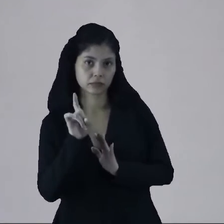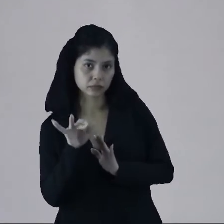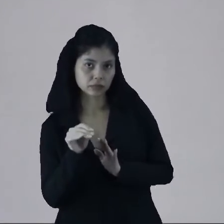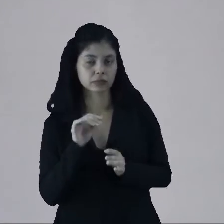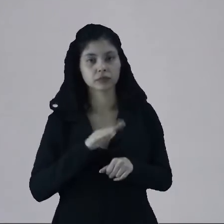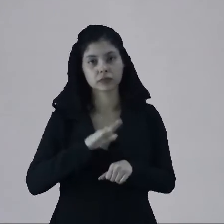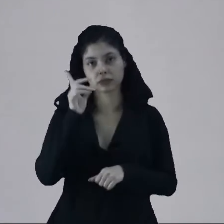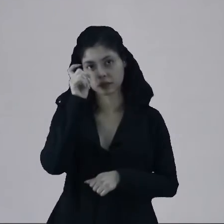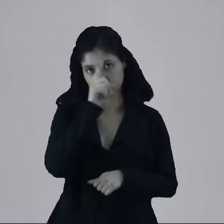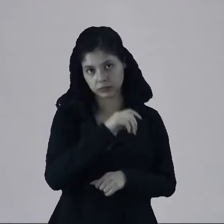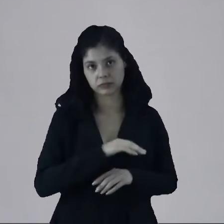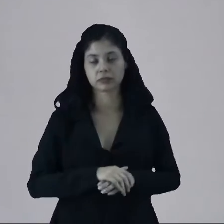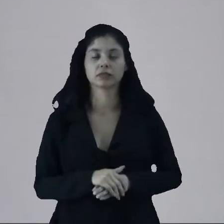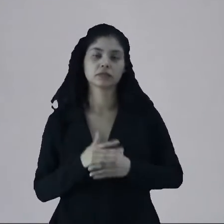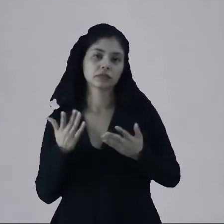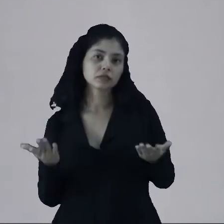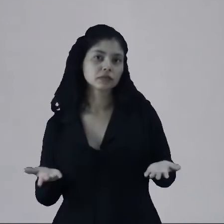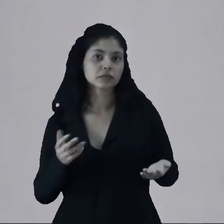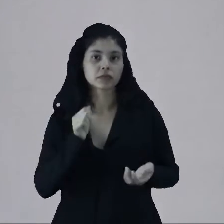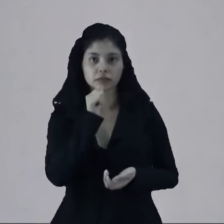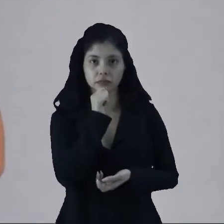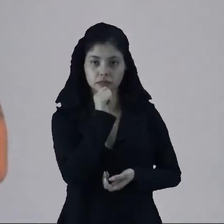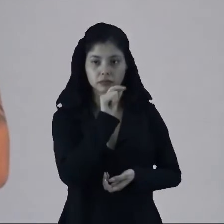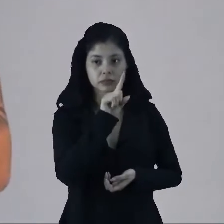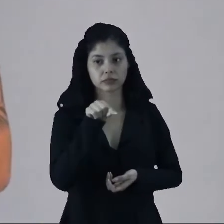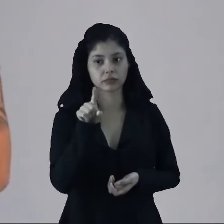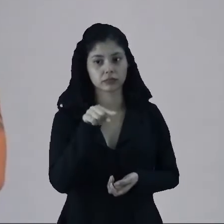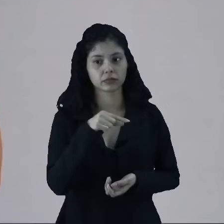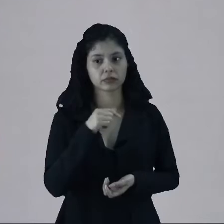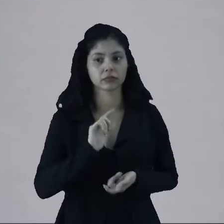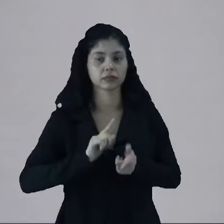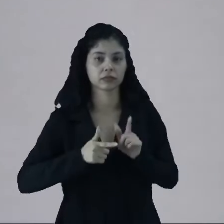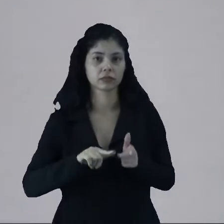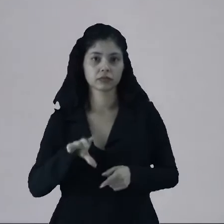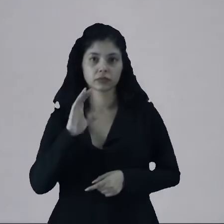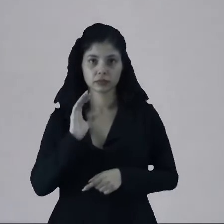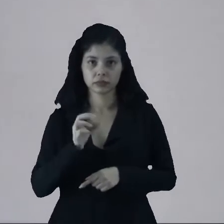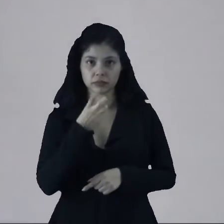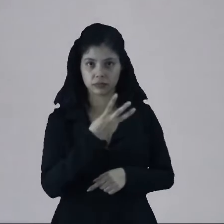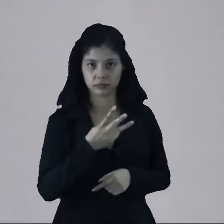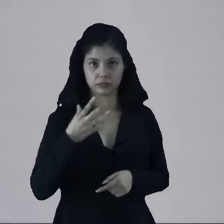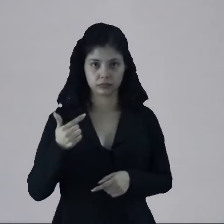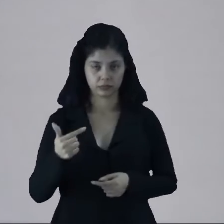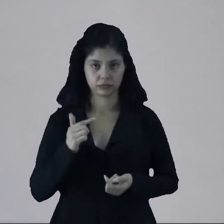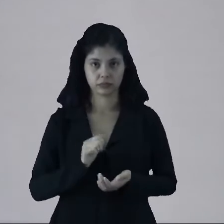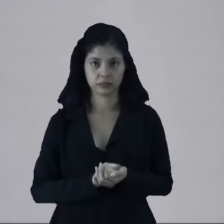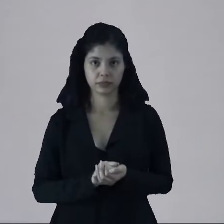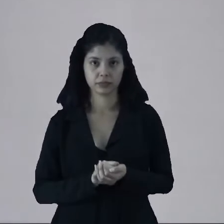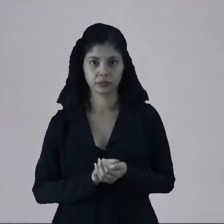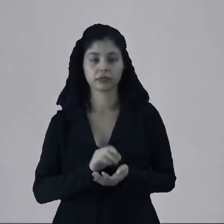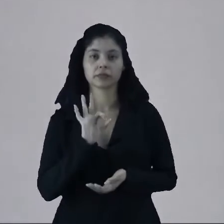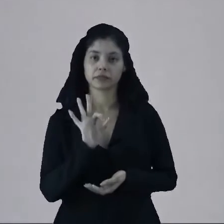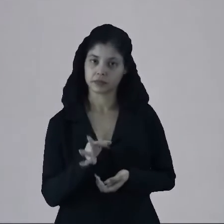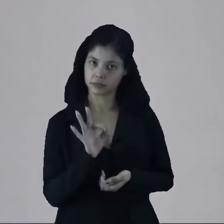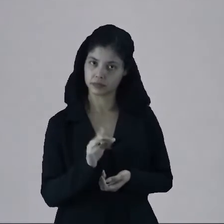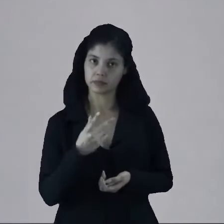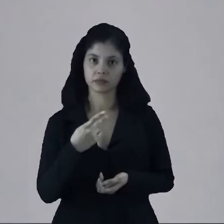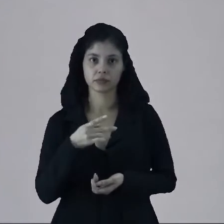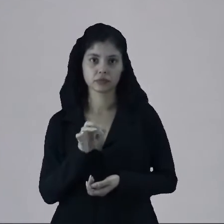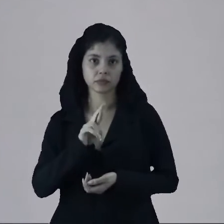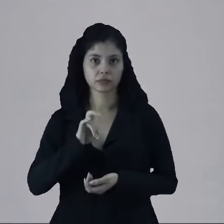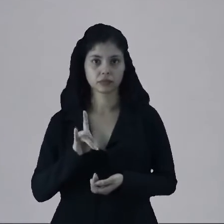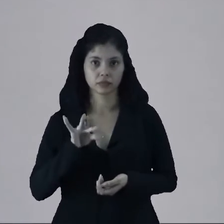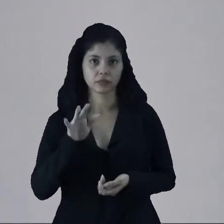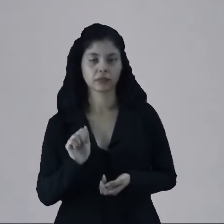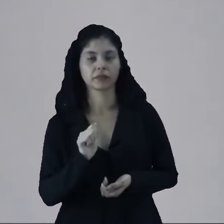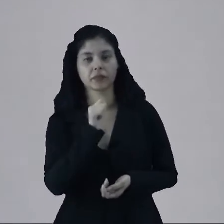isso aí é mais difícil. Então, logo, a alternativa a ser marcada seriam as mulheres 3 e 2, certamente são